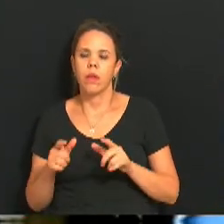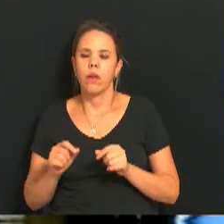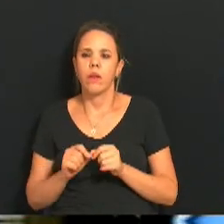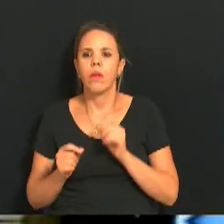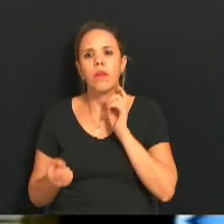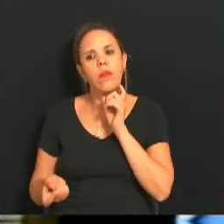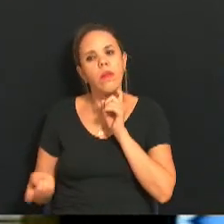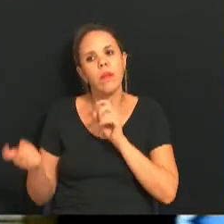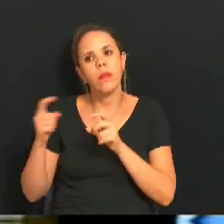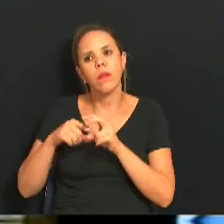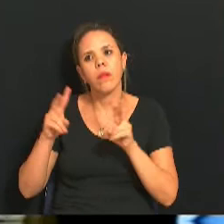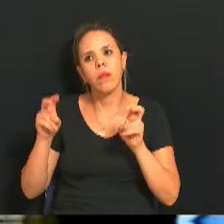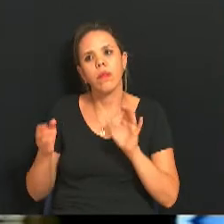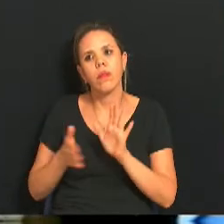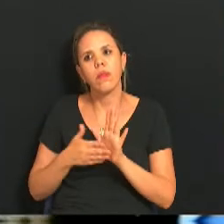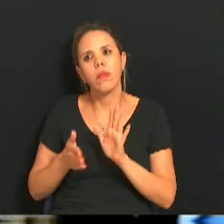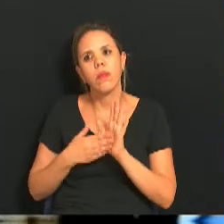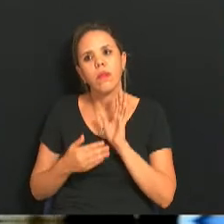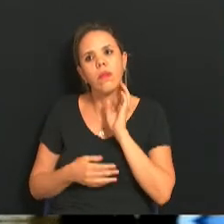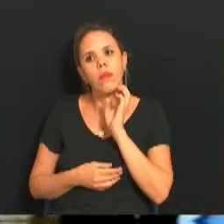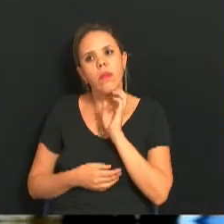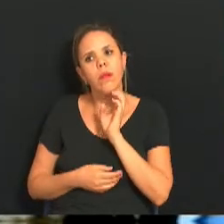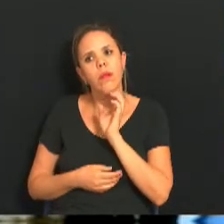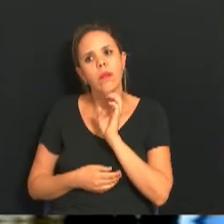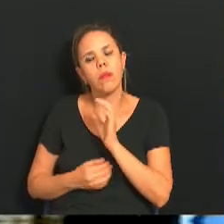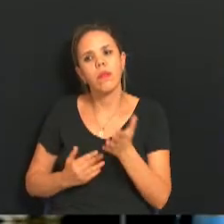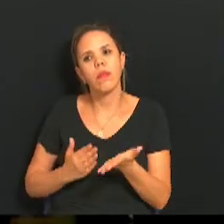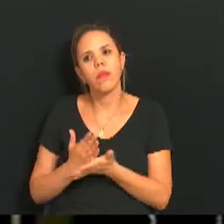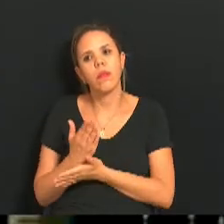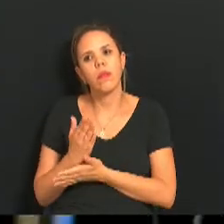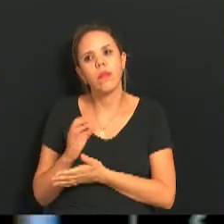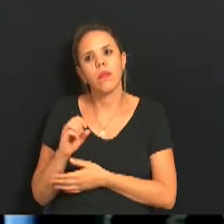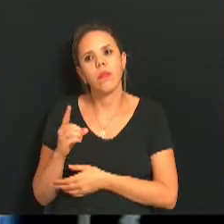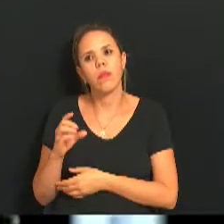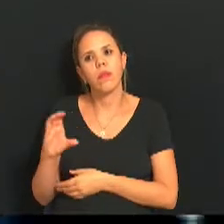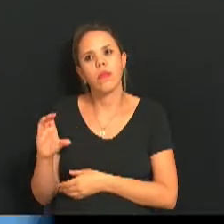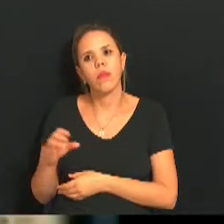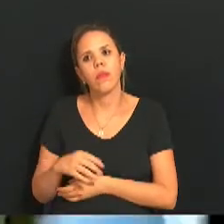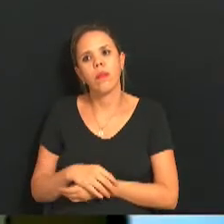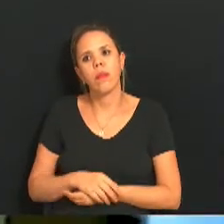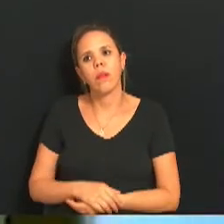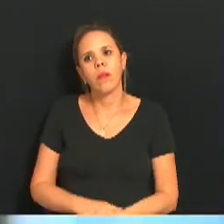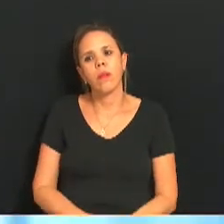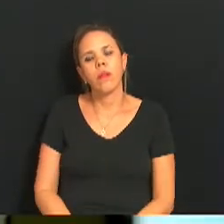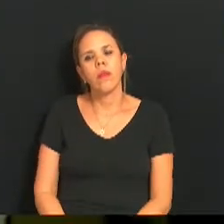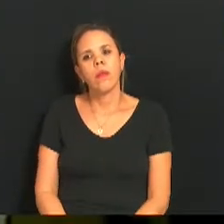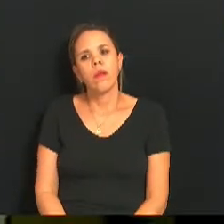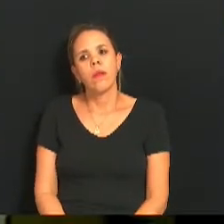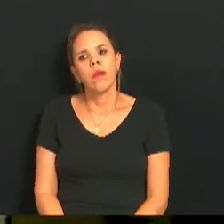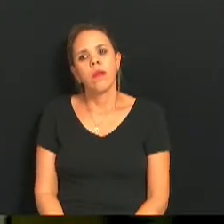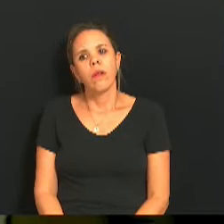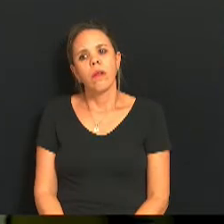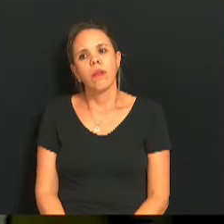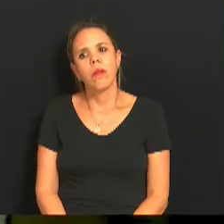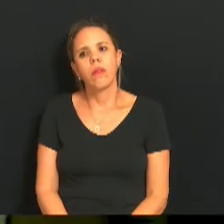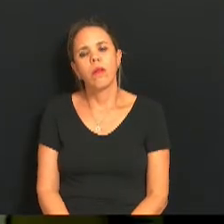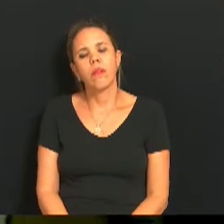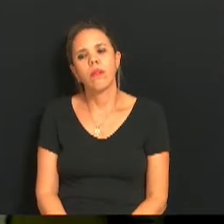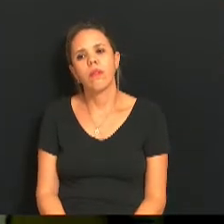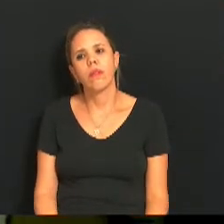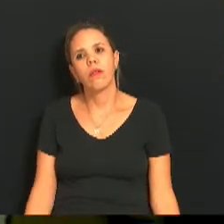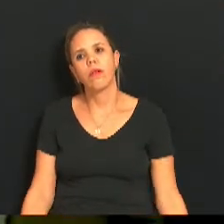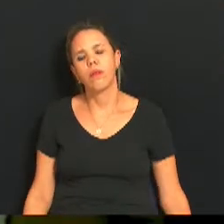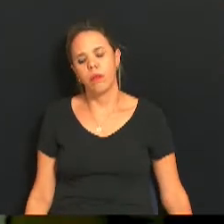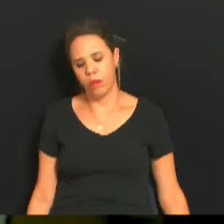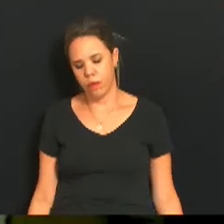toma em relação a proposta aprovada pelos deputados e eu